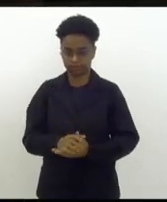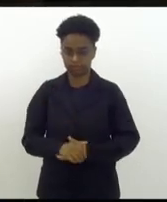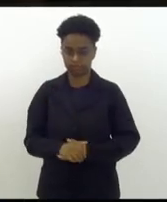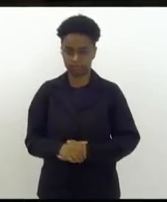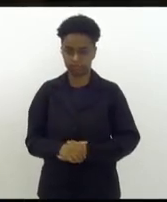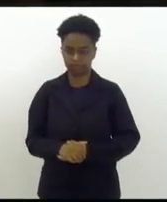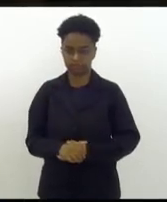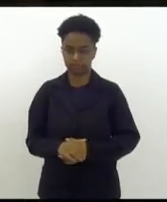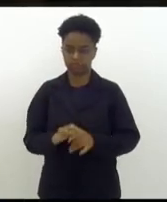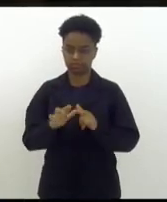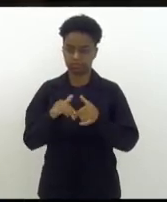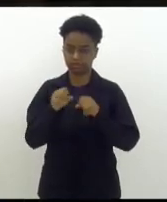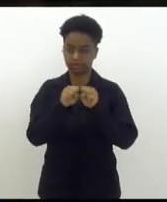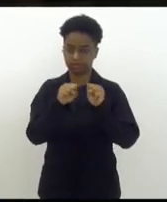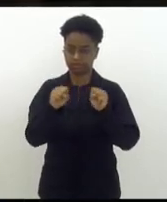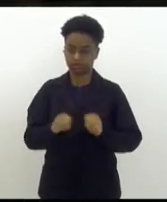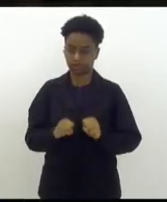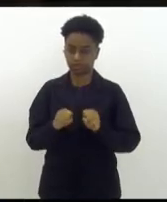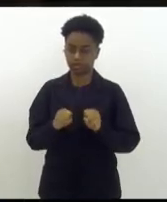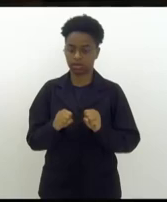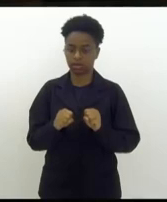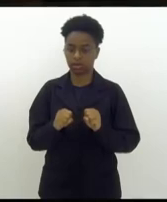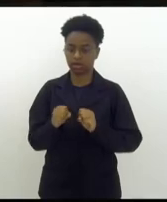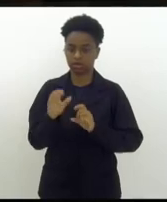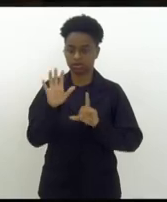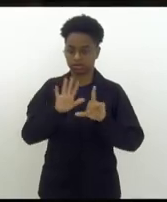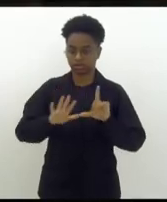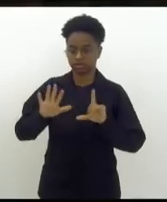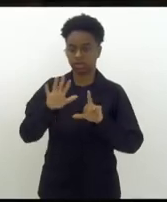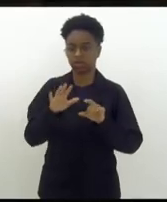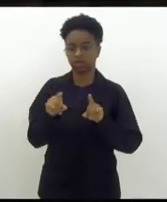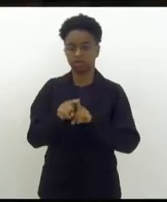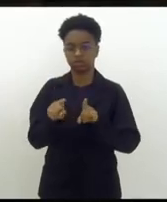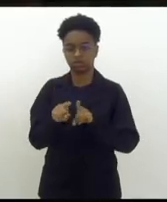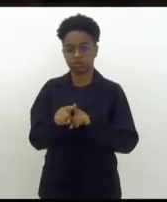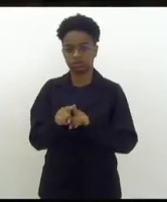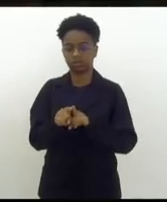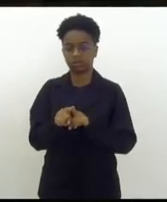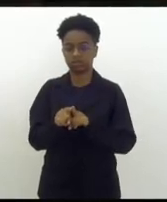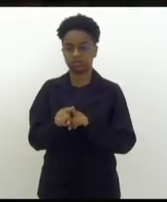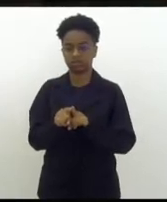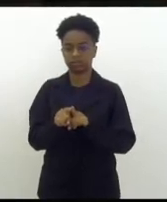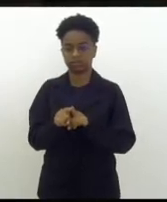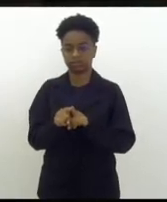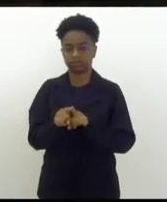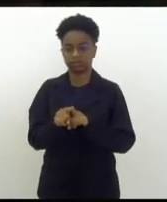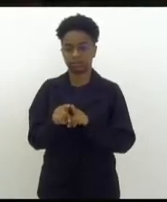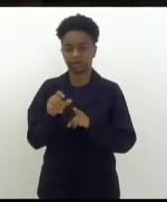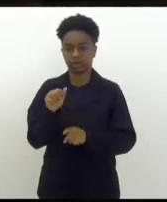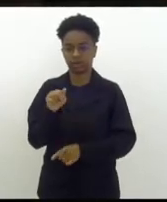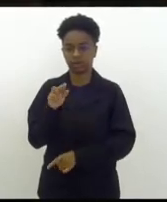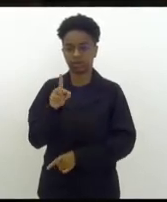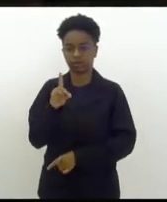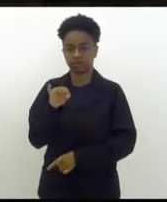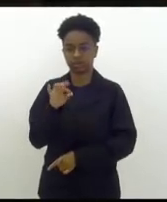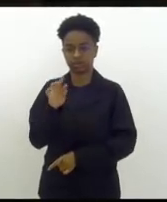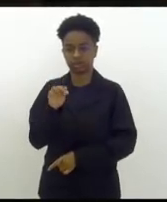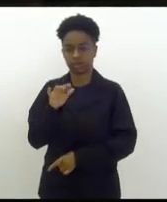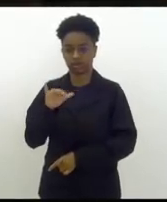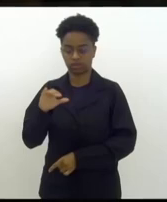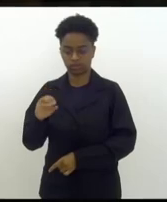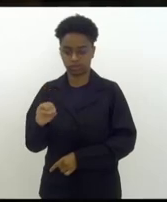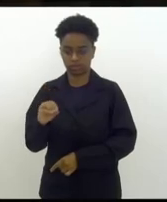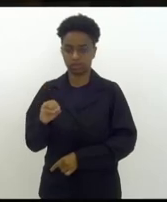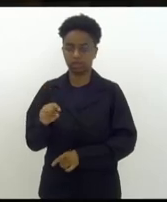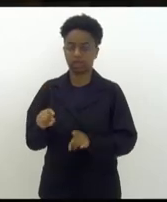com o sistema eletrônico devido a mente auditário para a partição